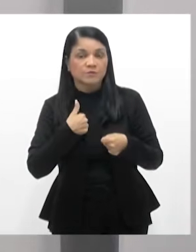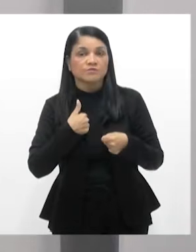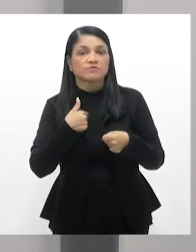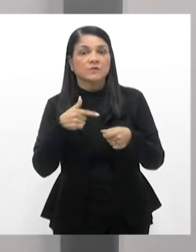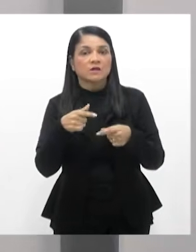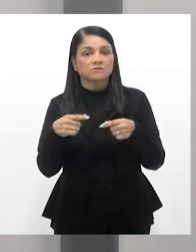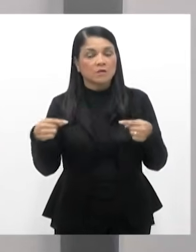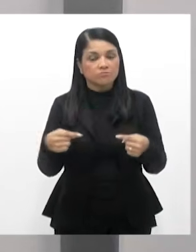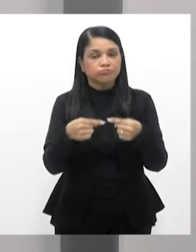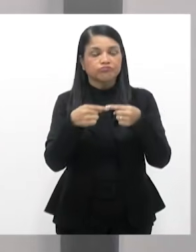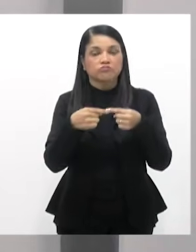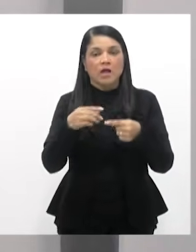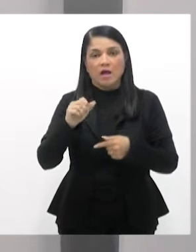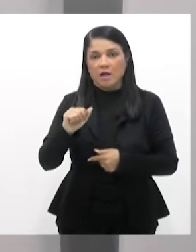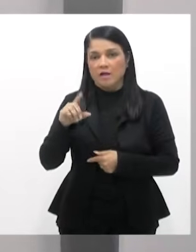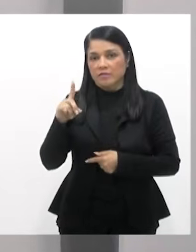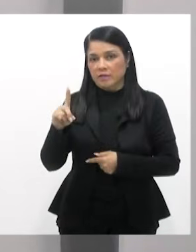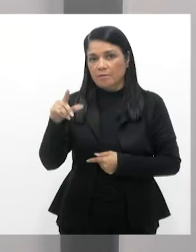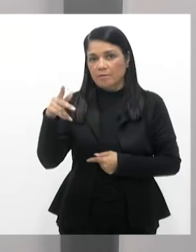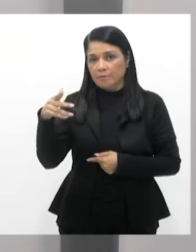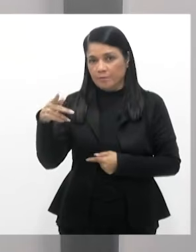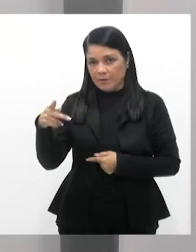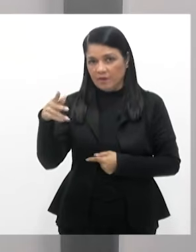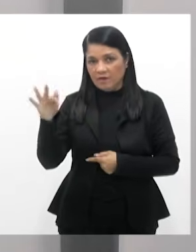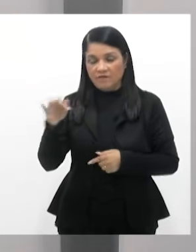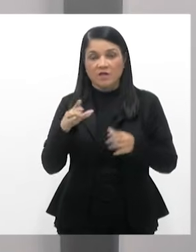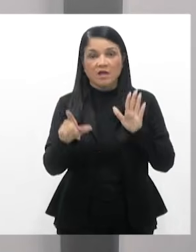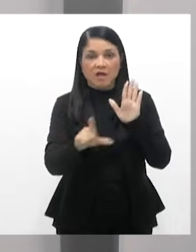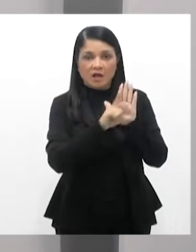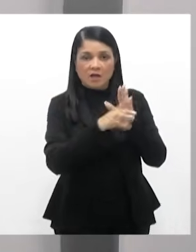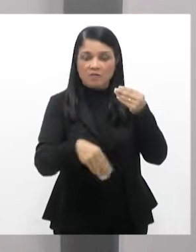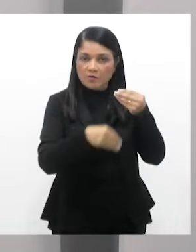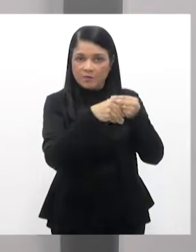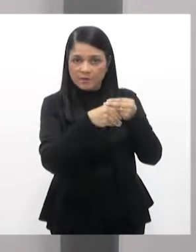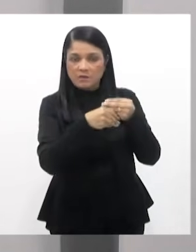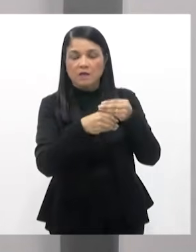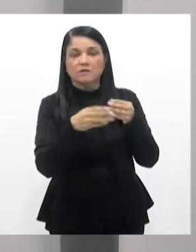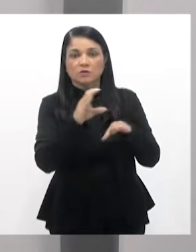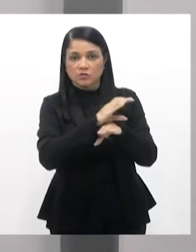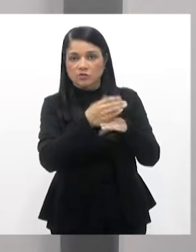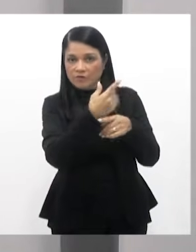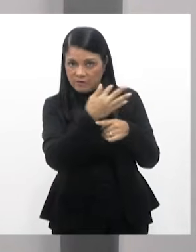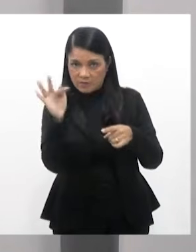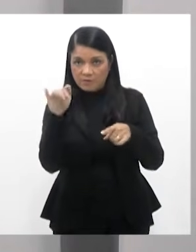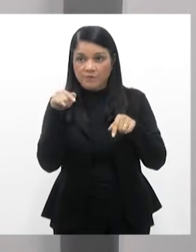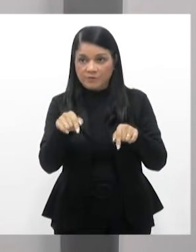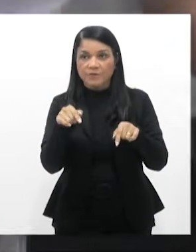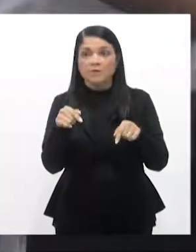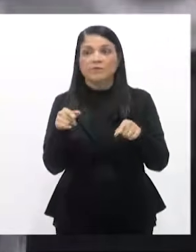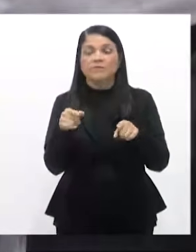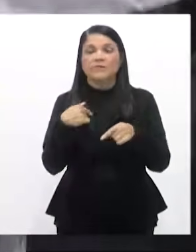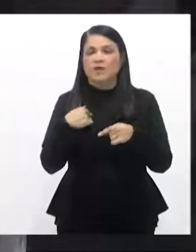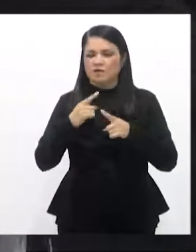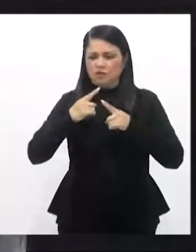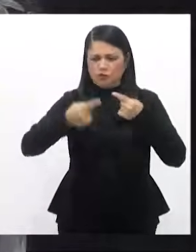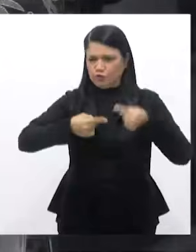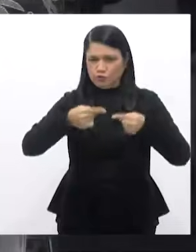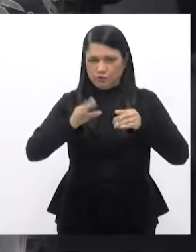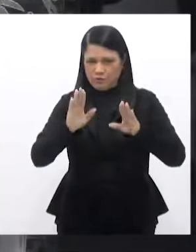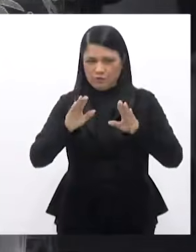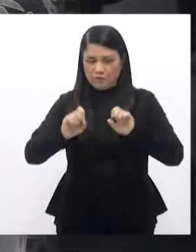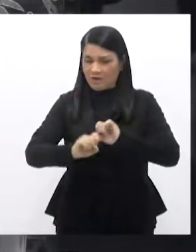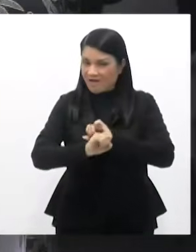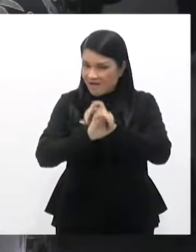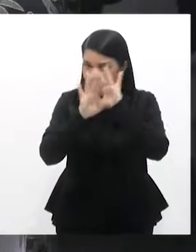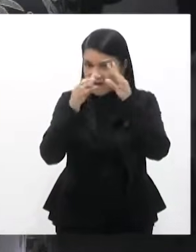nas ADPFs e na lei que complementa a Constituição Federal. Então, eu não vou avançar mais, só para deixar claro o entendimento. É só para ficar